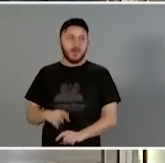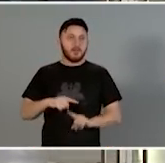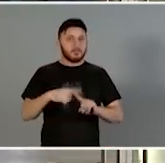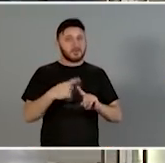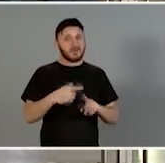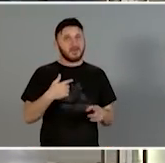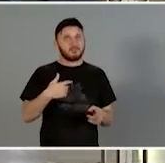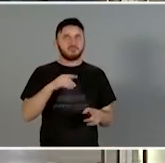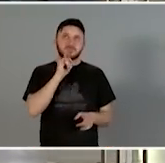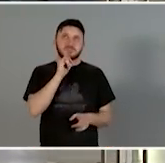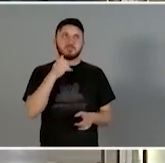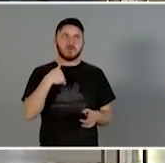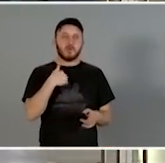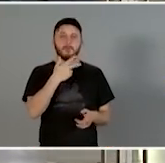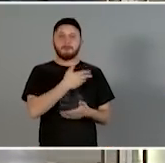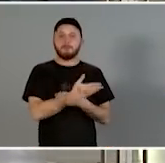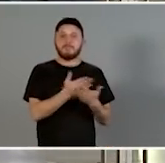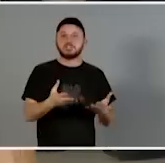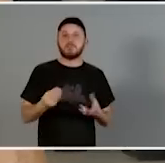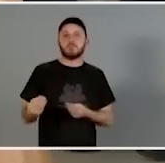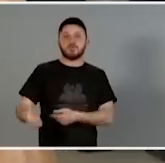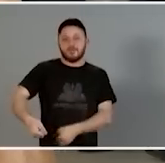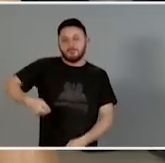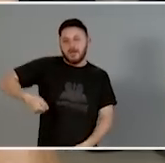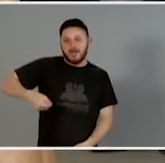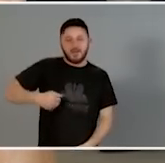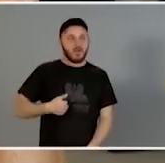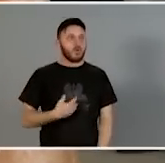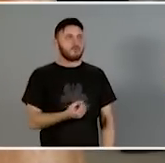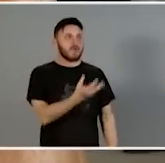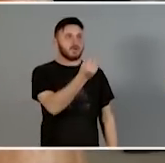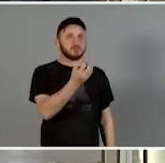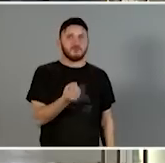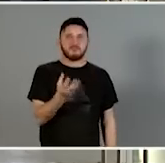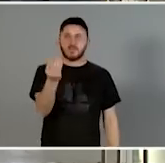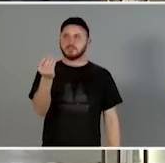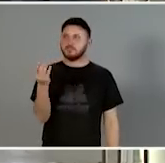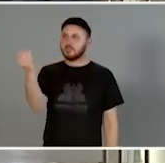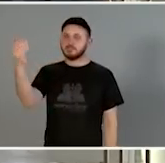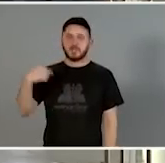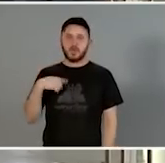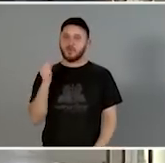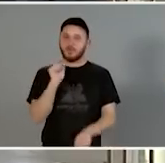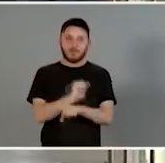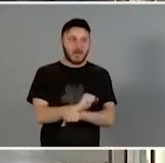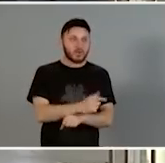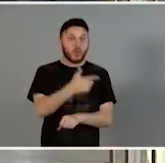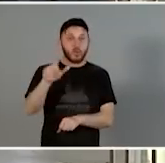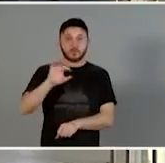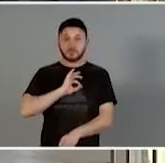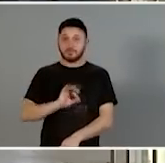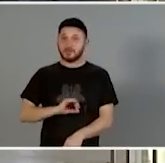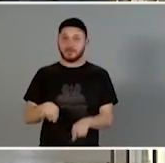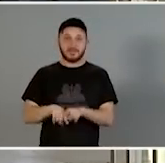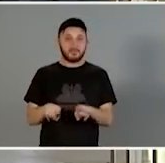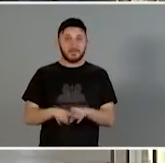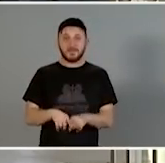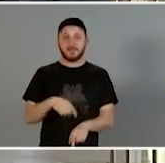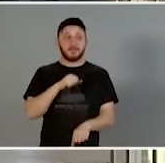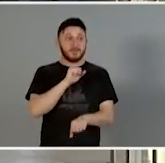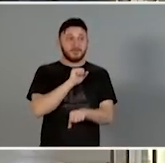Esses dias, não sei, o Ironi também viaja muito, padre Marcos não para, né, padre? Também. Não adianta comprar mala